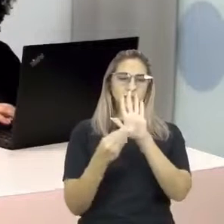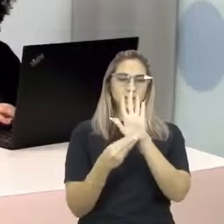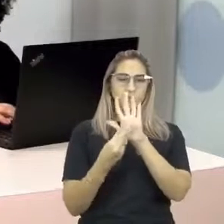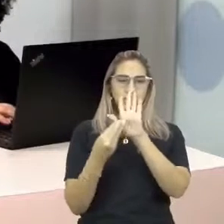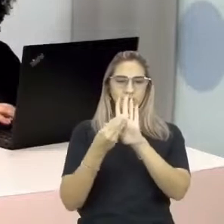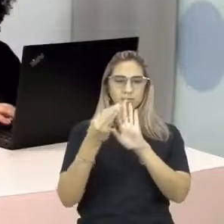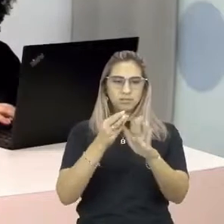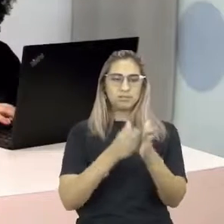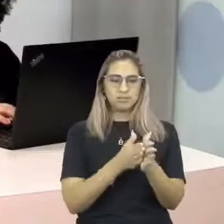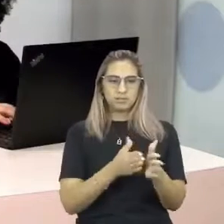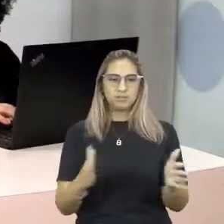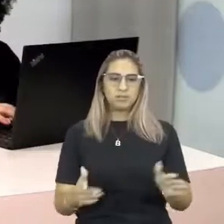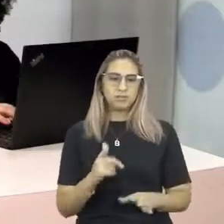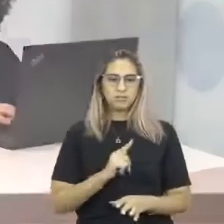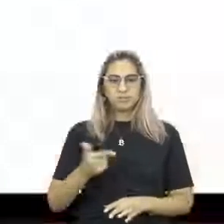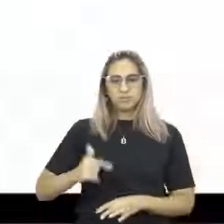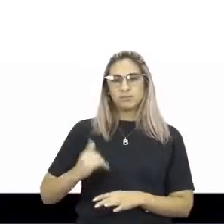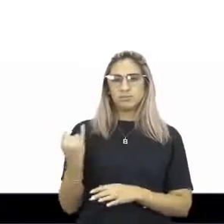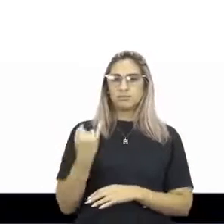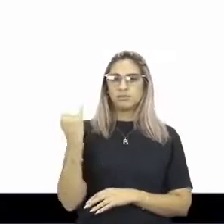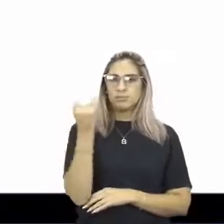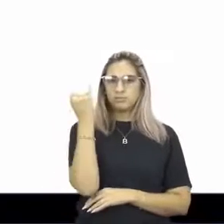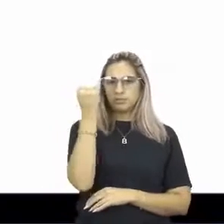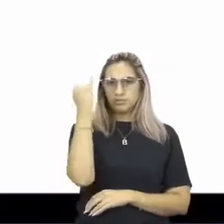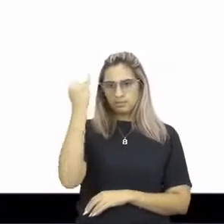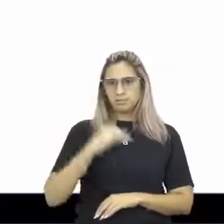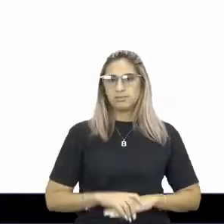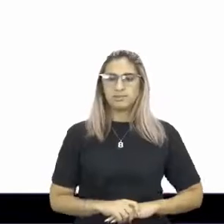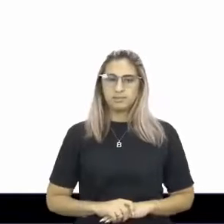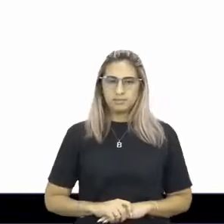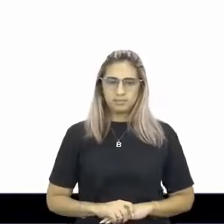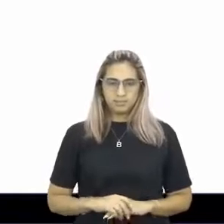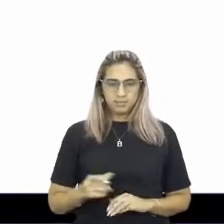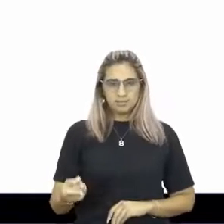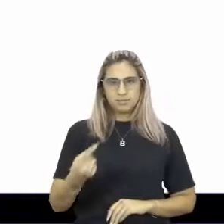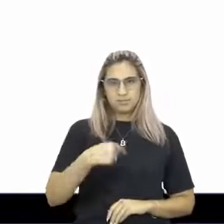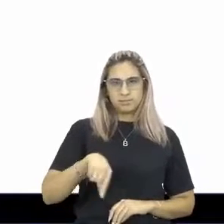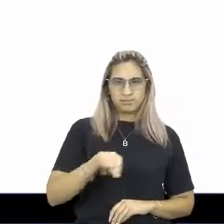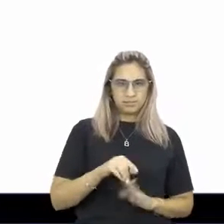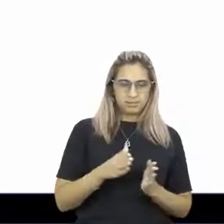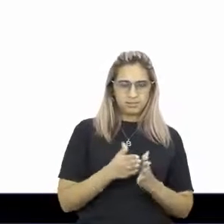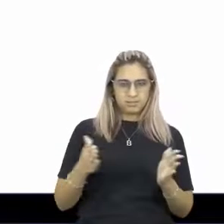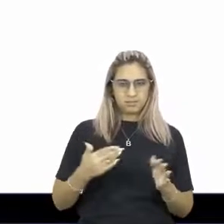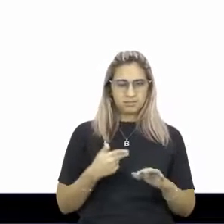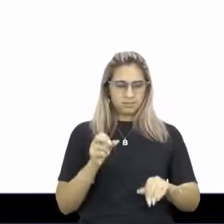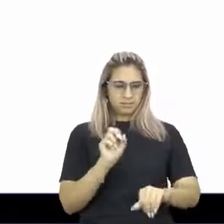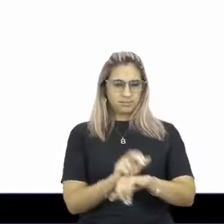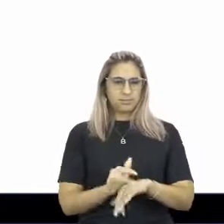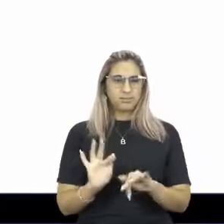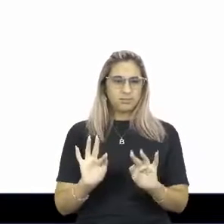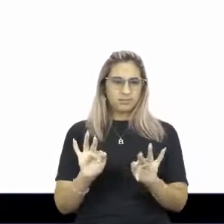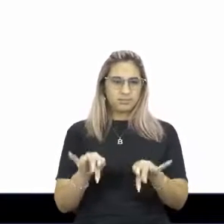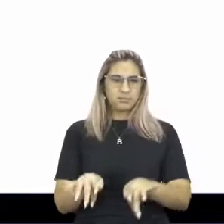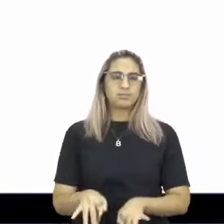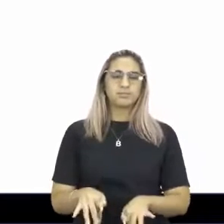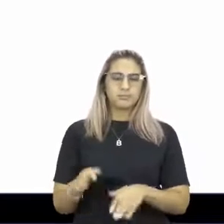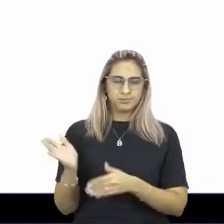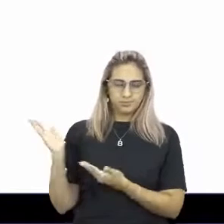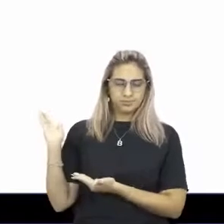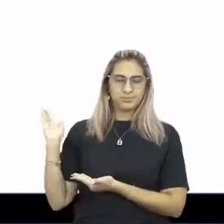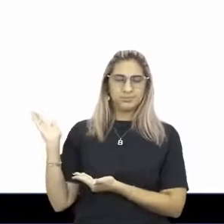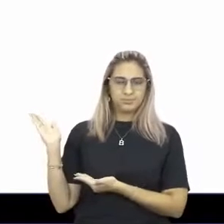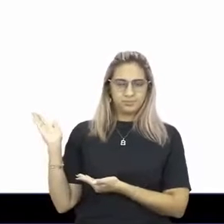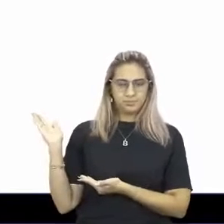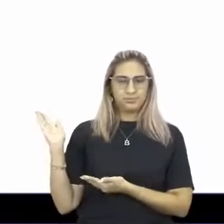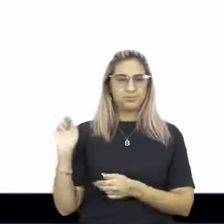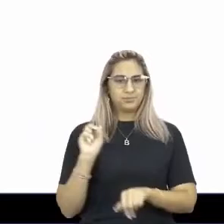um minutinho, porque tem um ponto importante aqui, que assim, ó, entrei lá, finalizei minha inscrição. Se eu for tentar